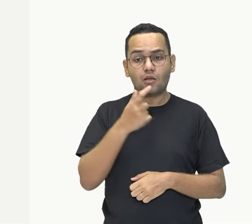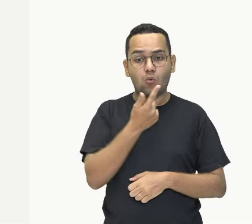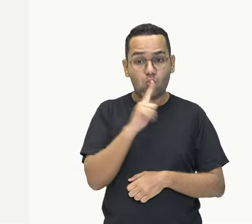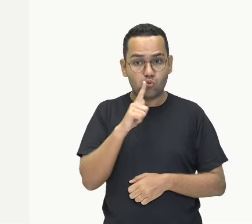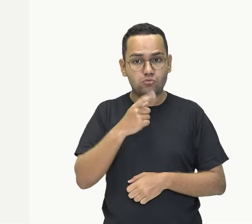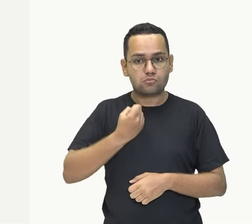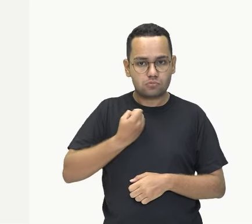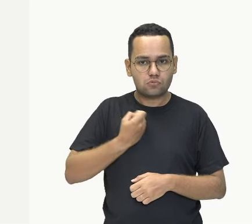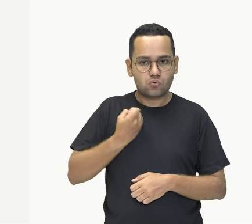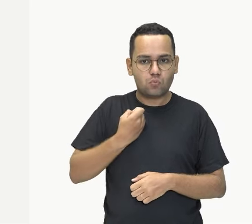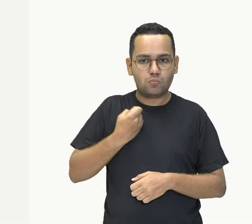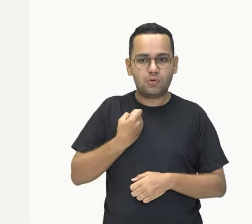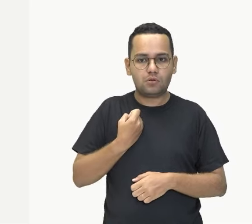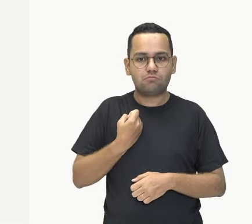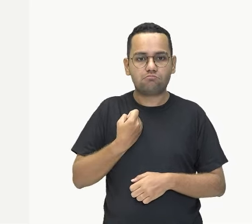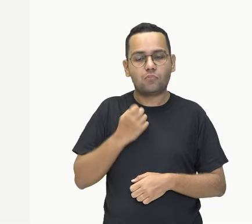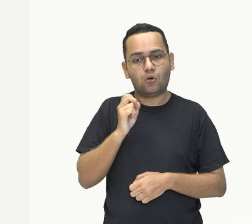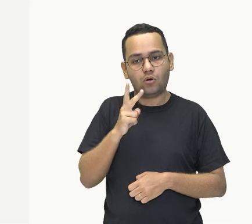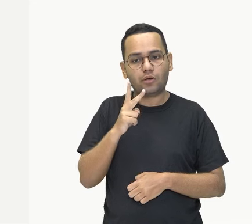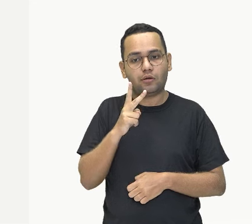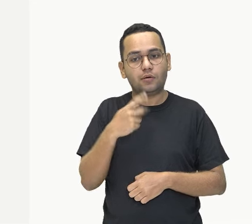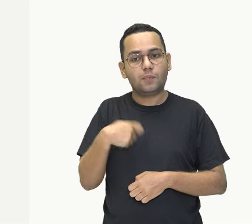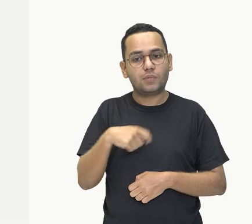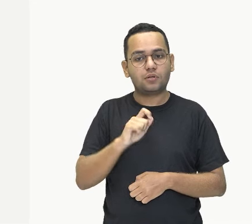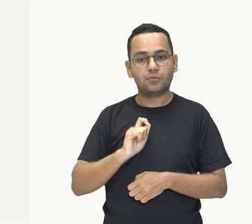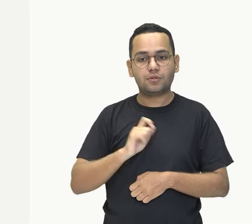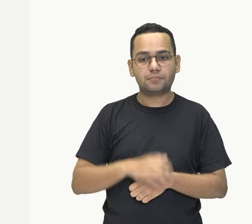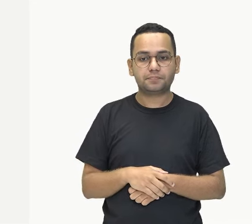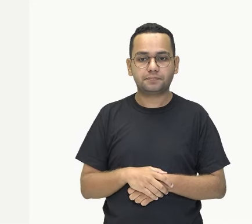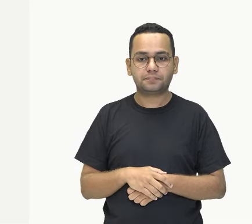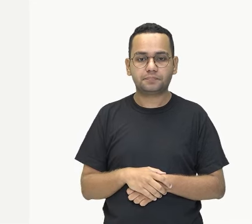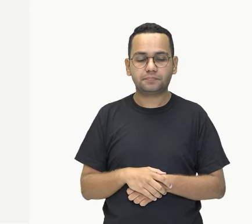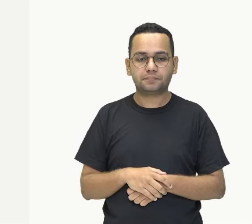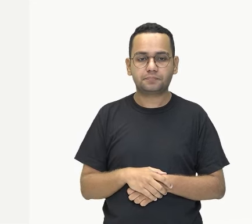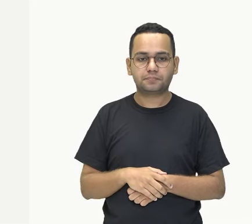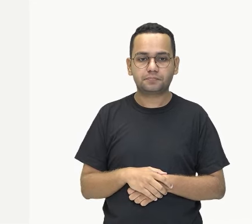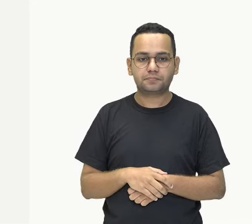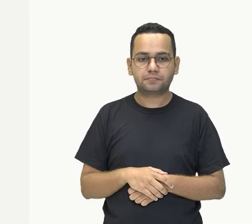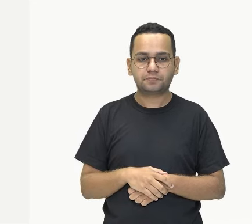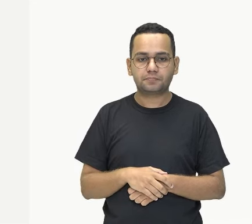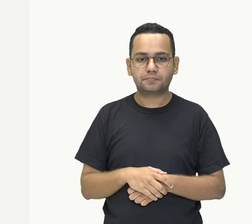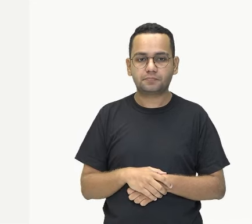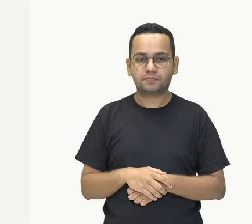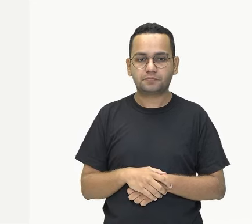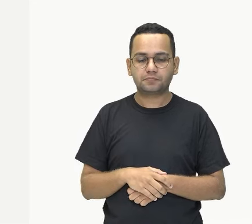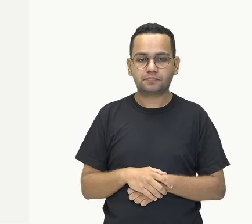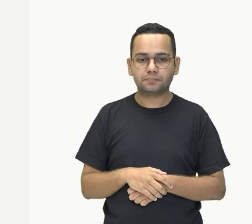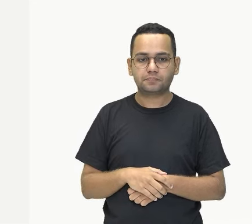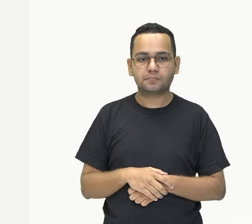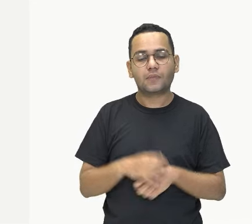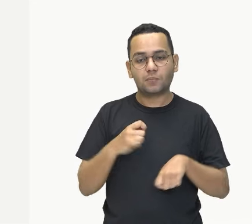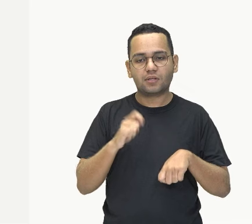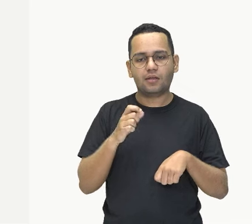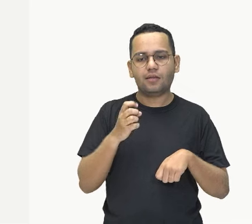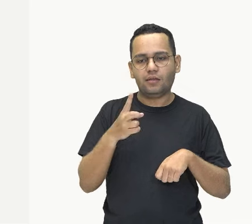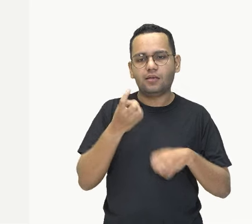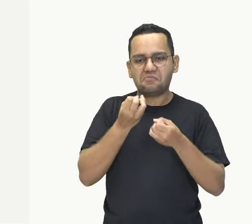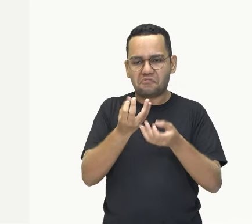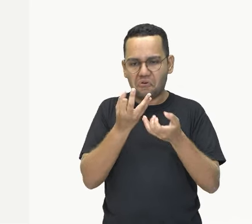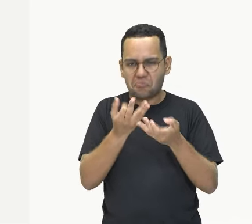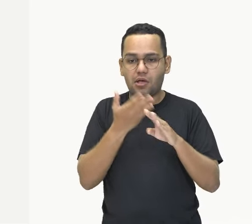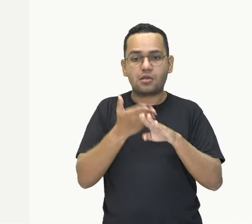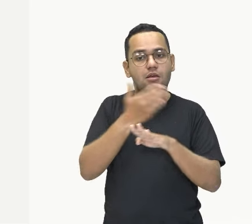1, tá bom? Eu teria que lembrar que na frente é o 1 e não 0. Tá bom?